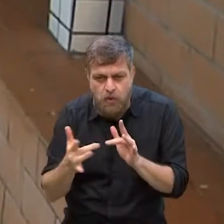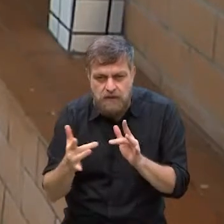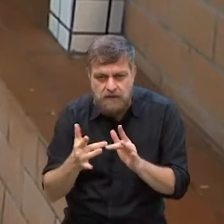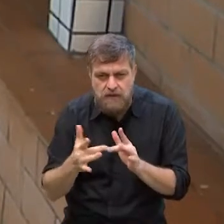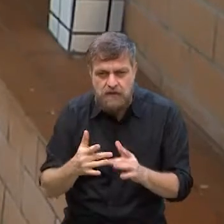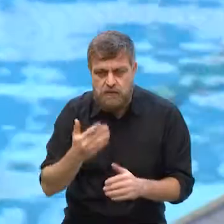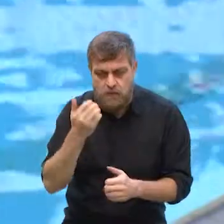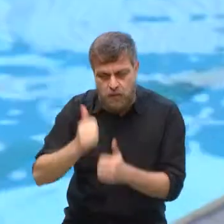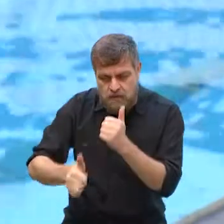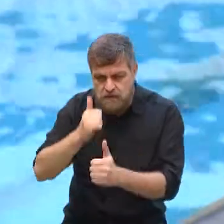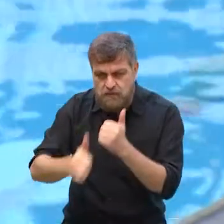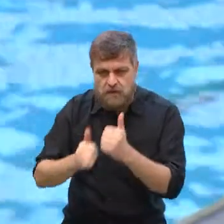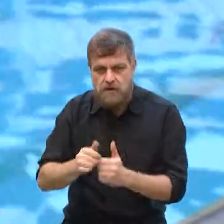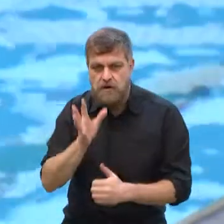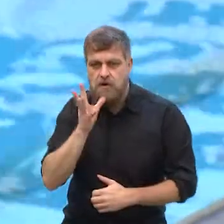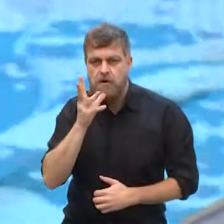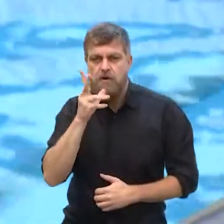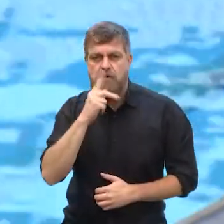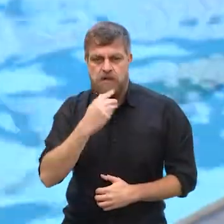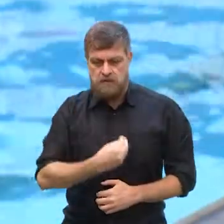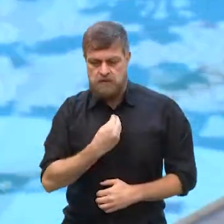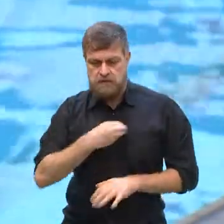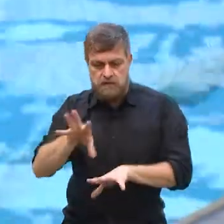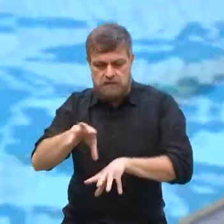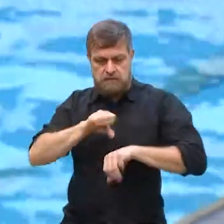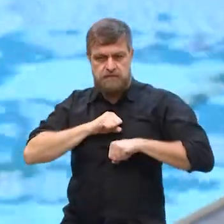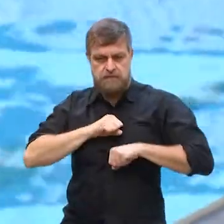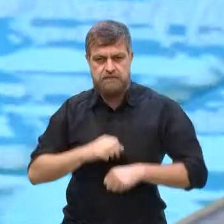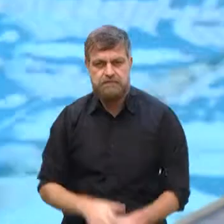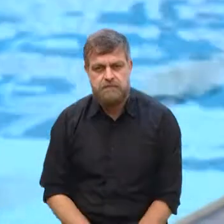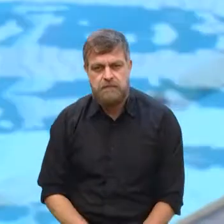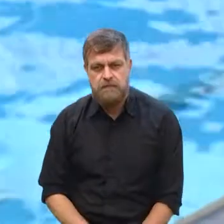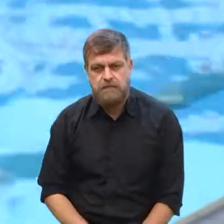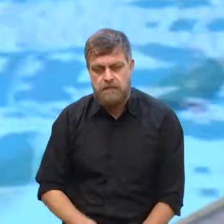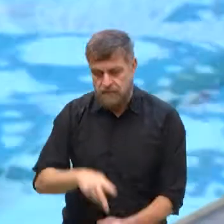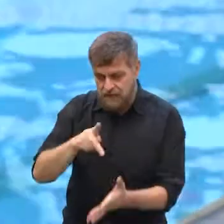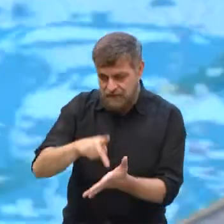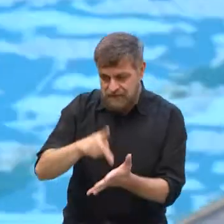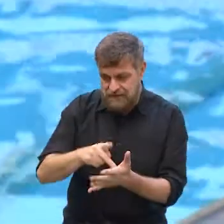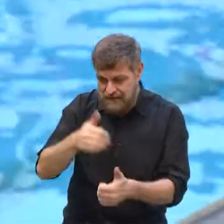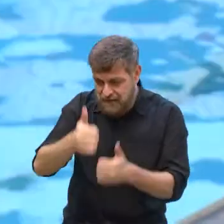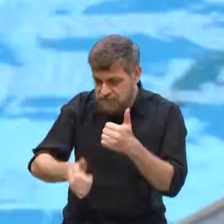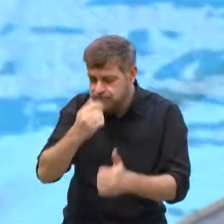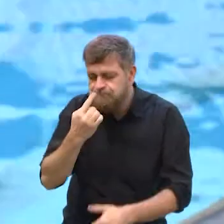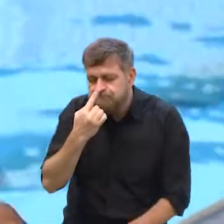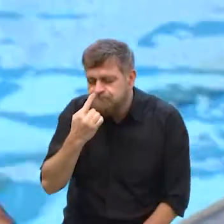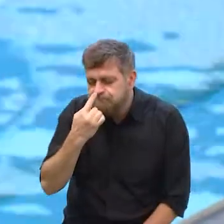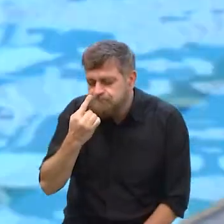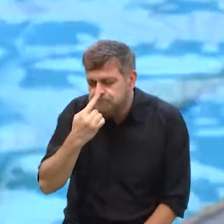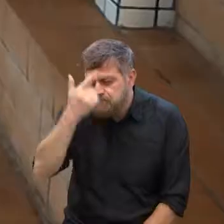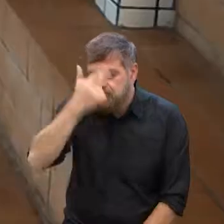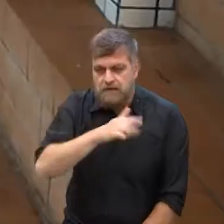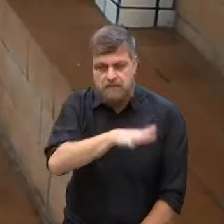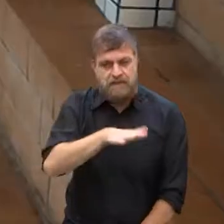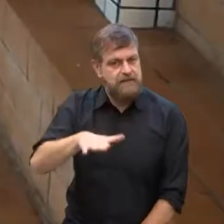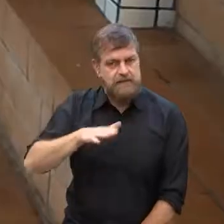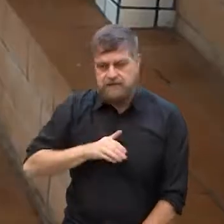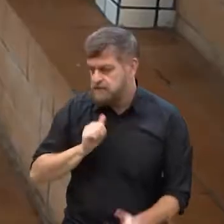entrar na sua vida? Olha, na verdade eu sempre gostei muito de esporte, sempre fui uma criança